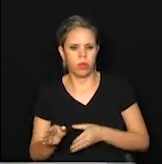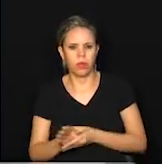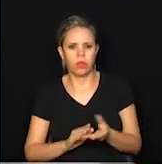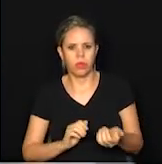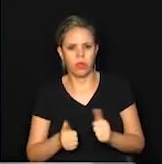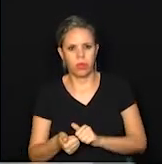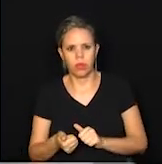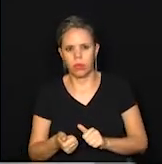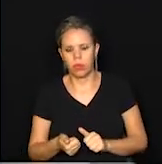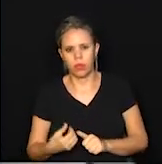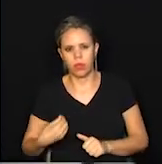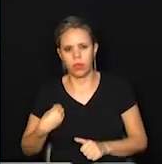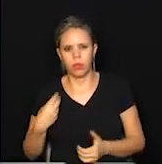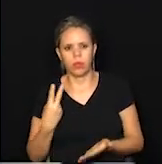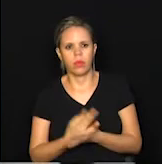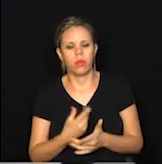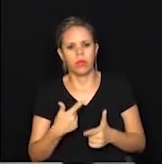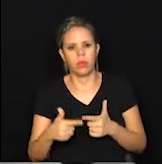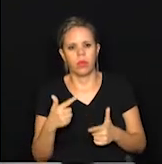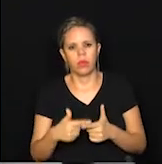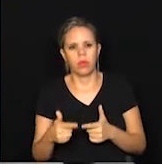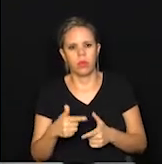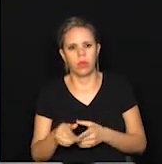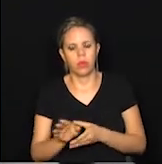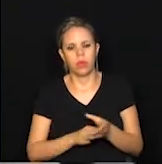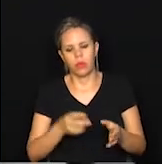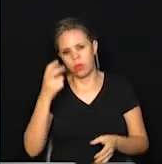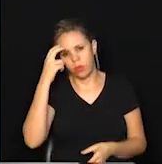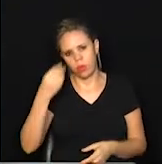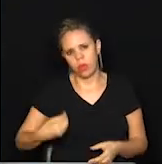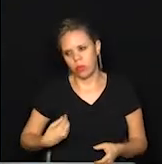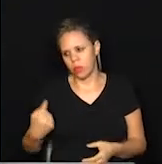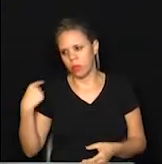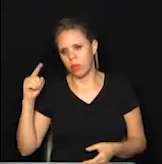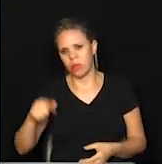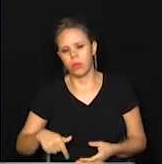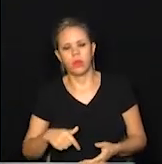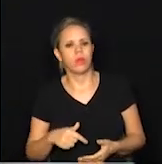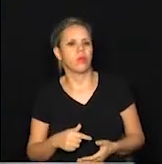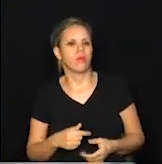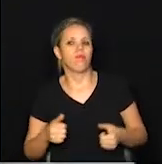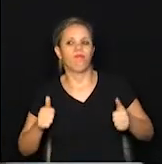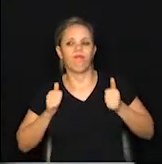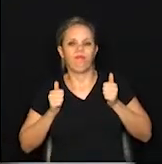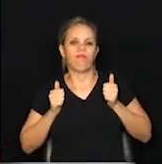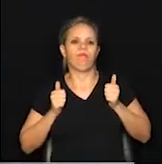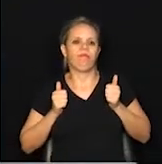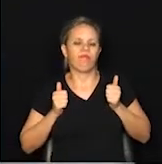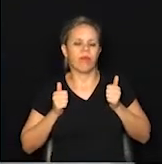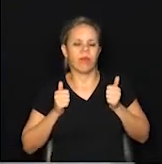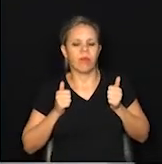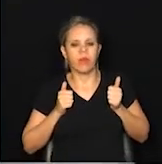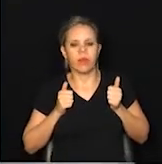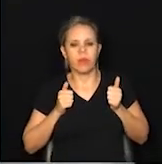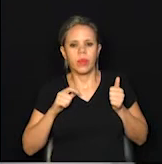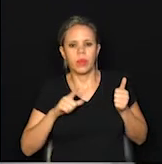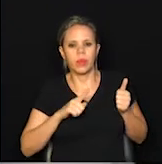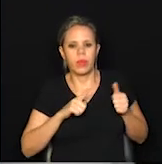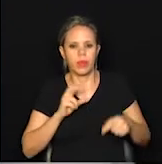Esporte viva o mesmo problema que o Conselho da Cultura vivia, que é um certo engessamento. Porque você tem que ter